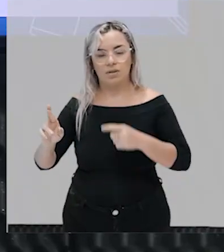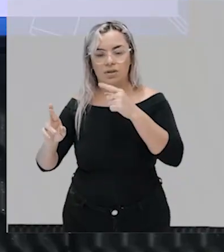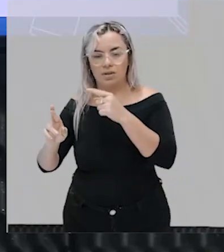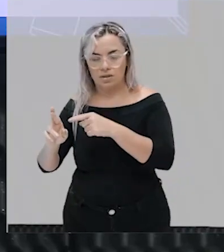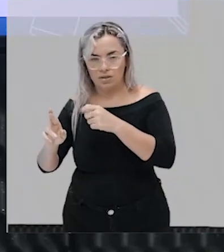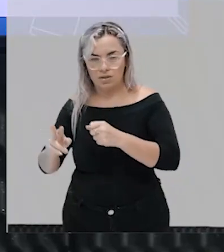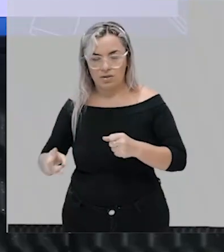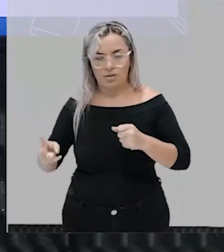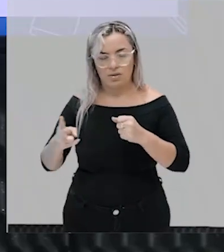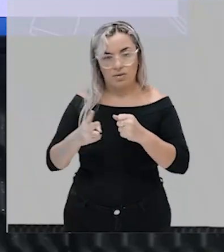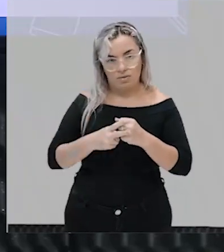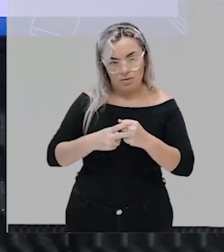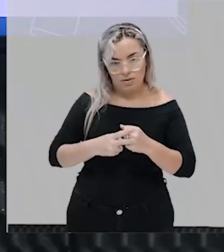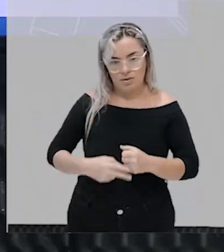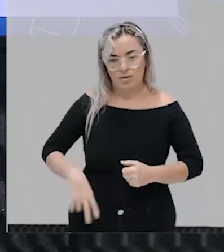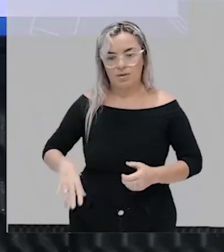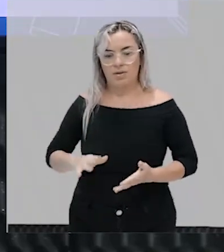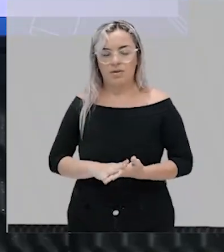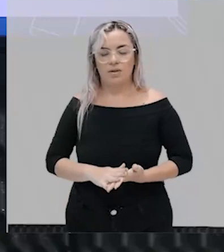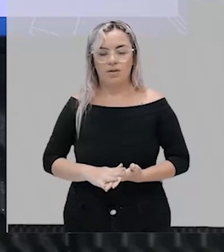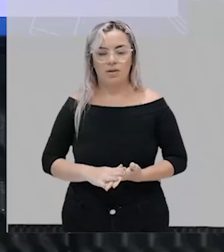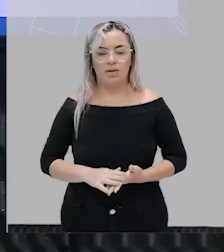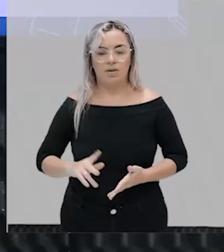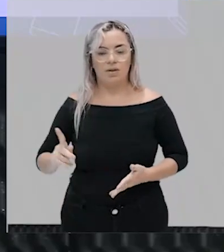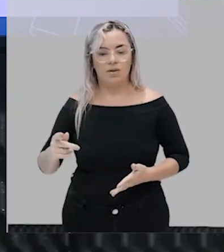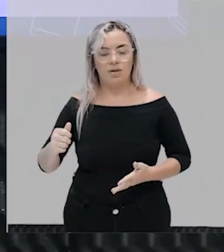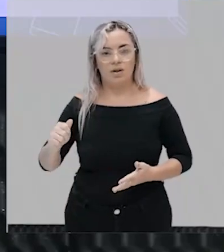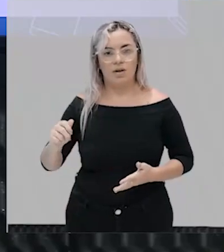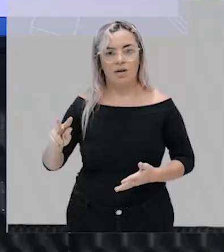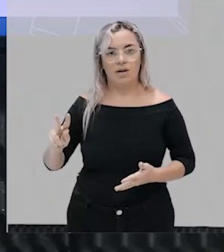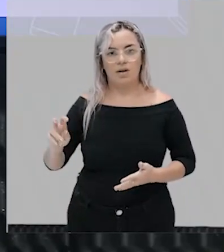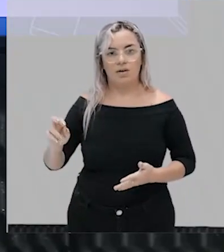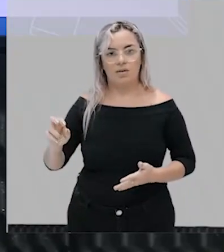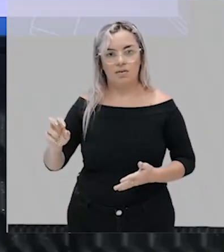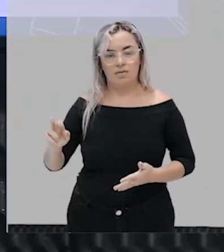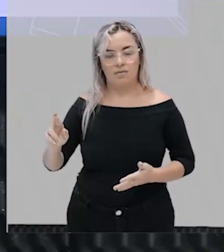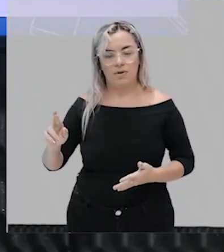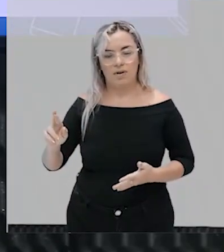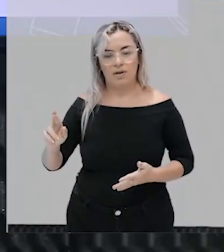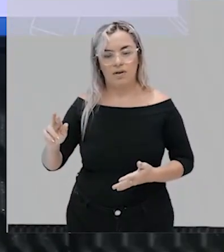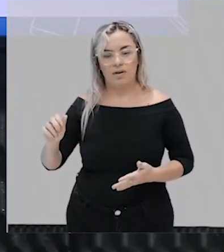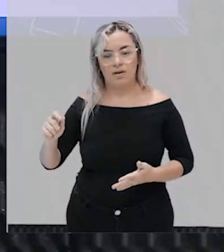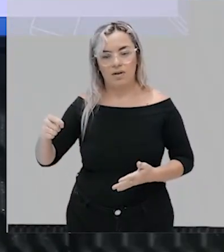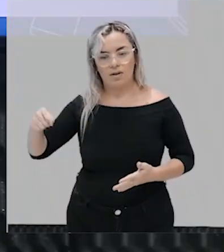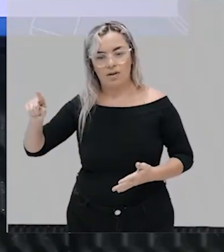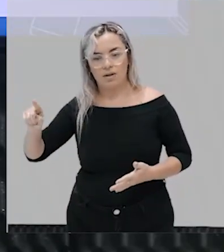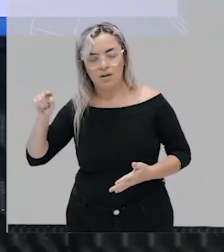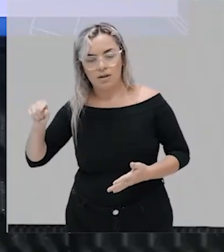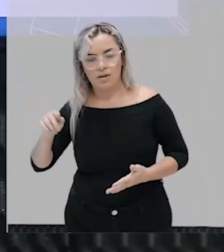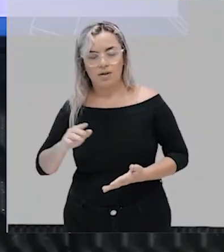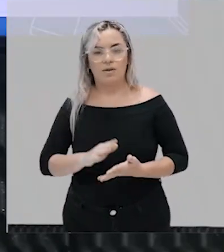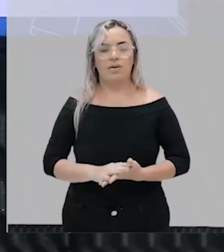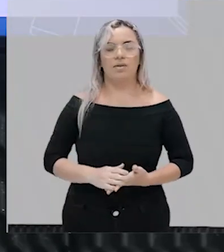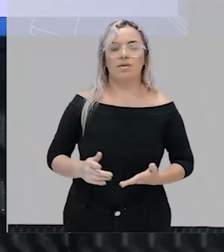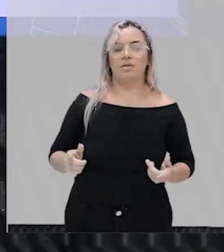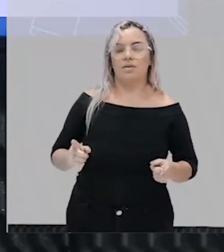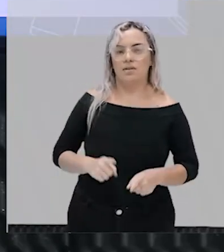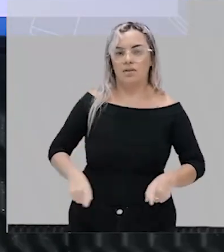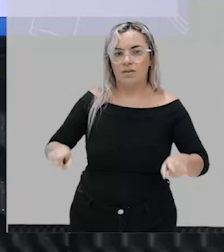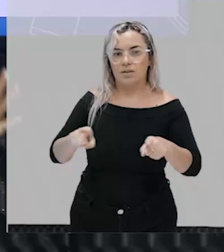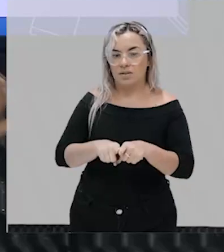existir, jamais poderá ser haverão. Como muita gente fala, inclusive em